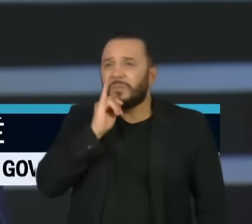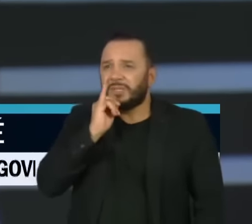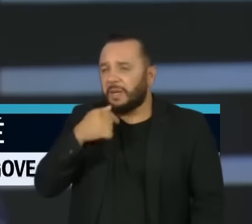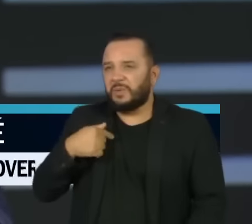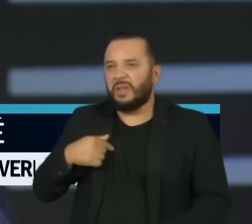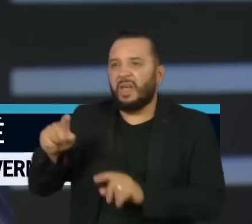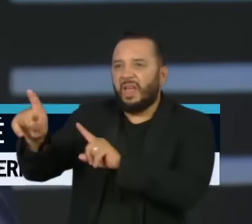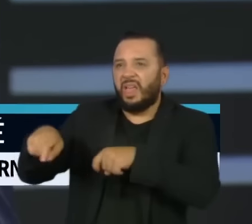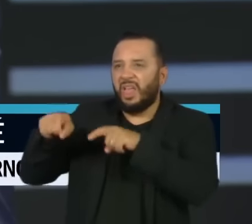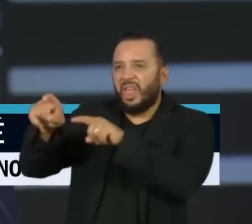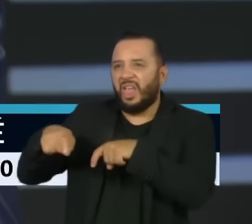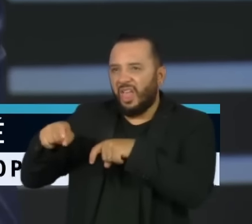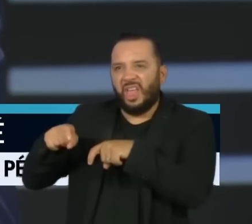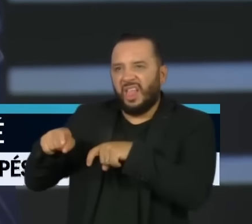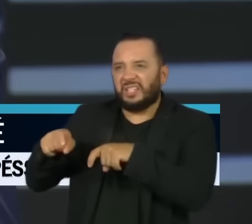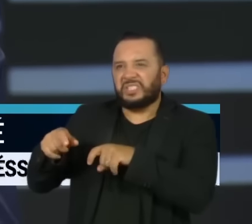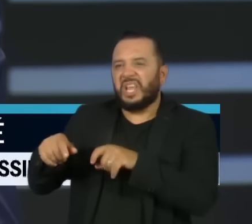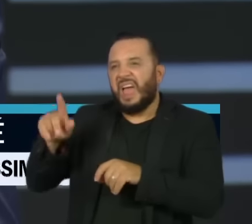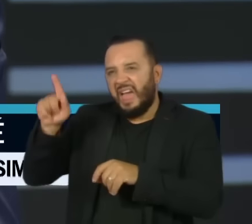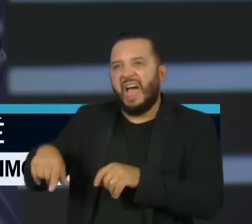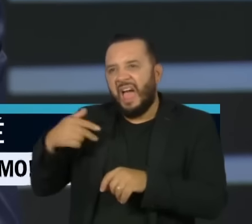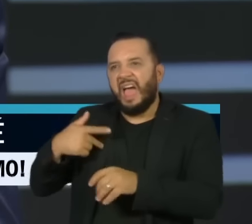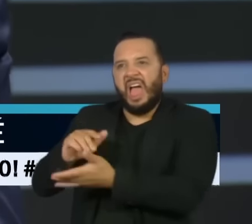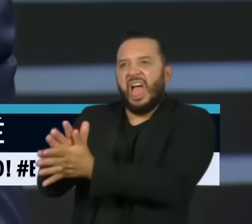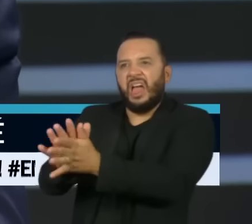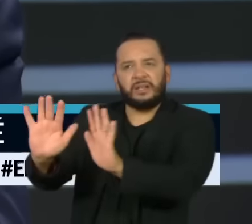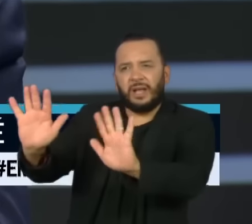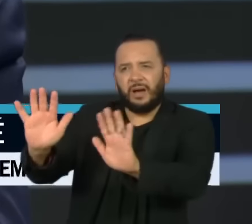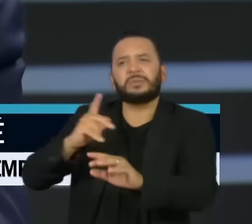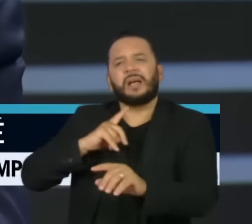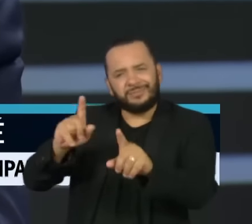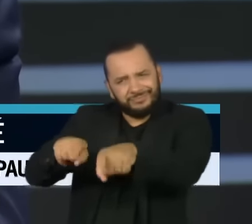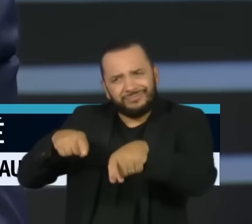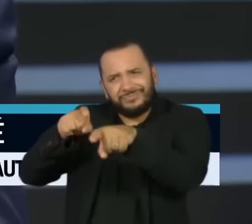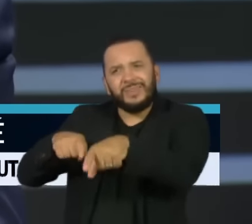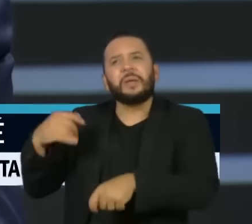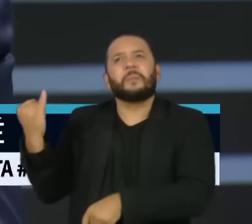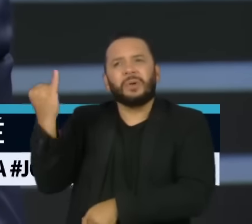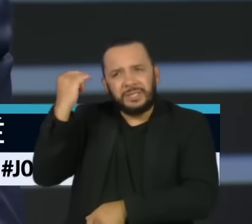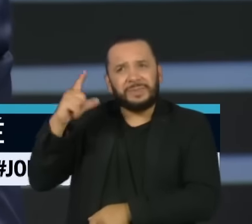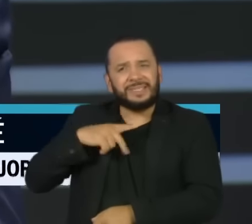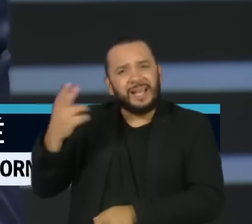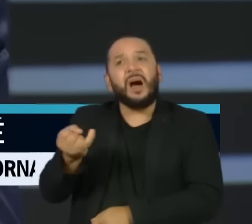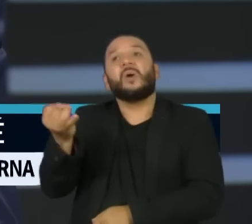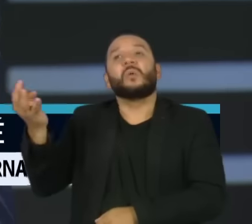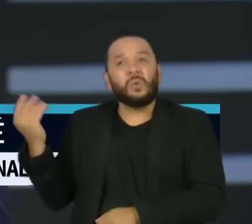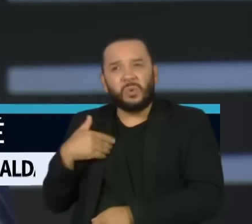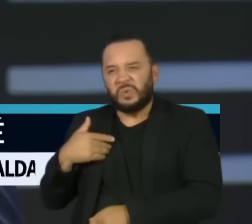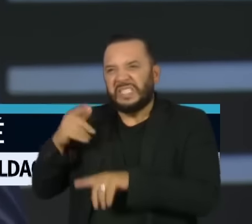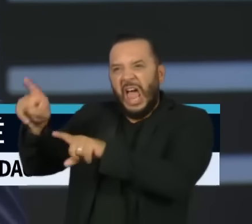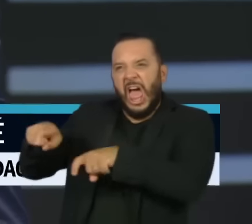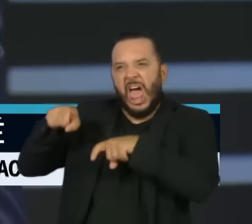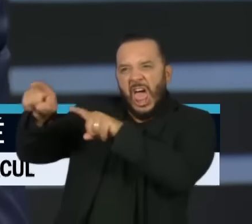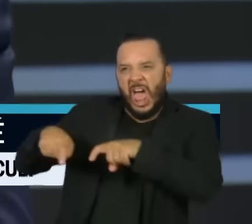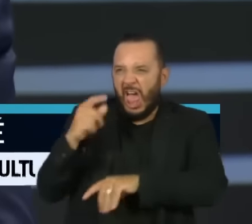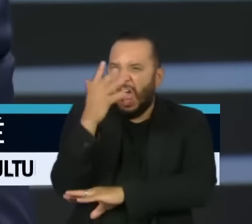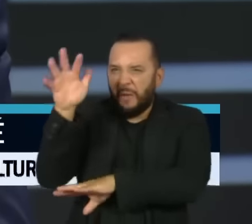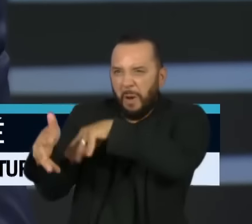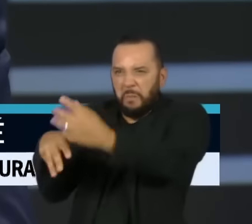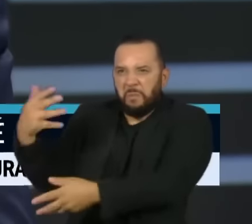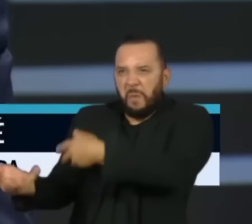agronegócio. Não, você tem o agronegócio que é extremamente importante ao país, mas há um setor minoritário, que são os agrotrogloditas, que